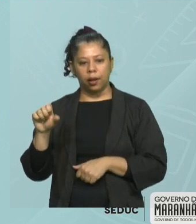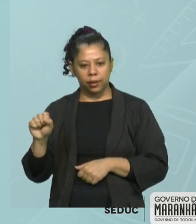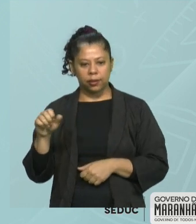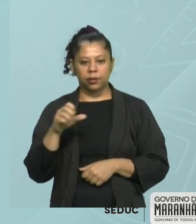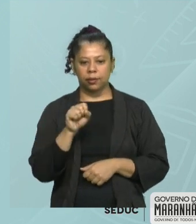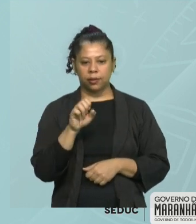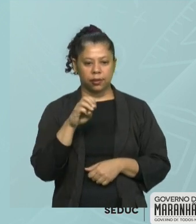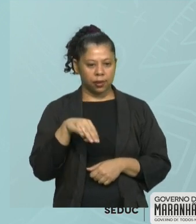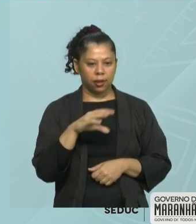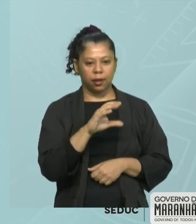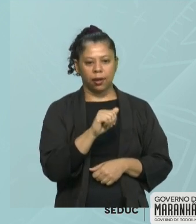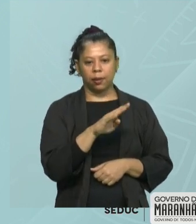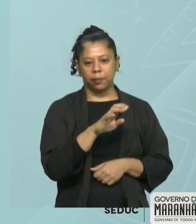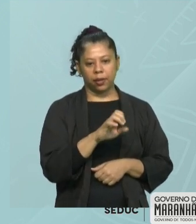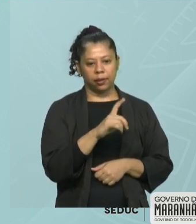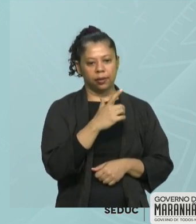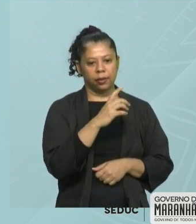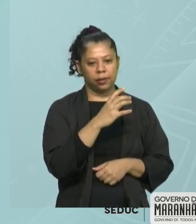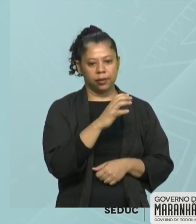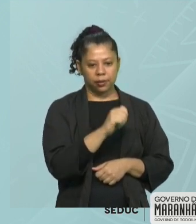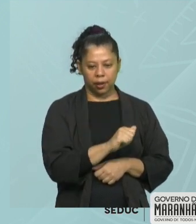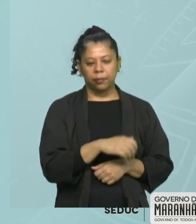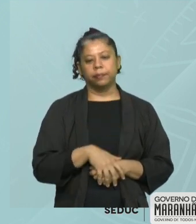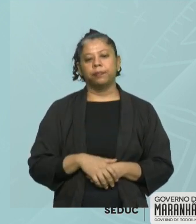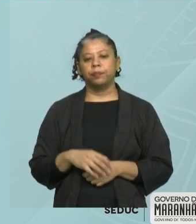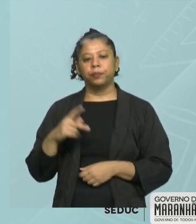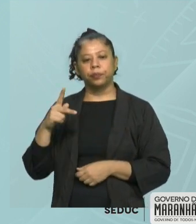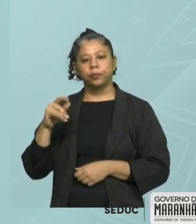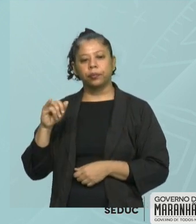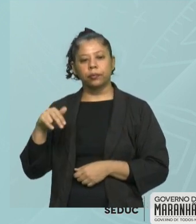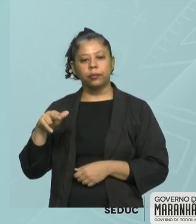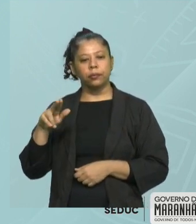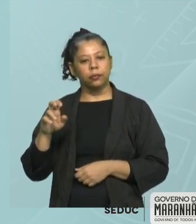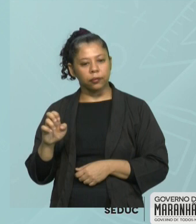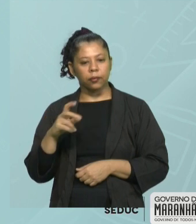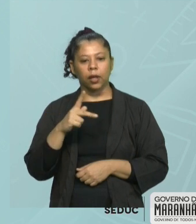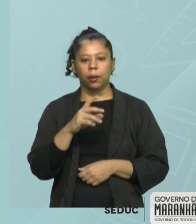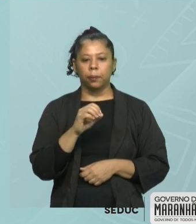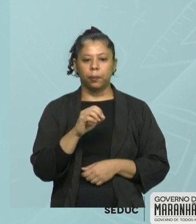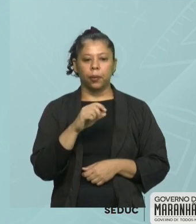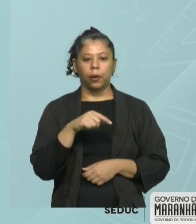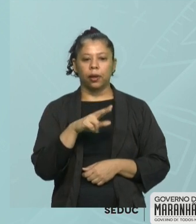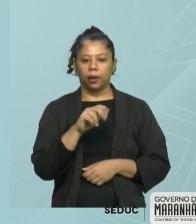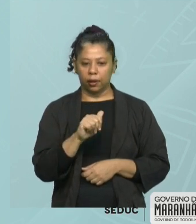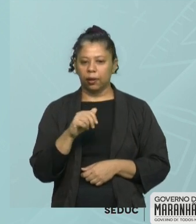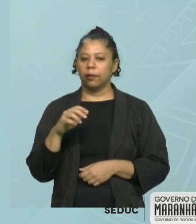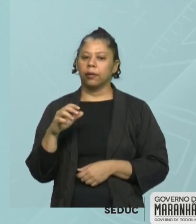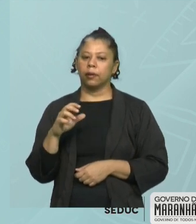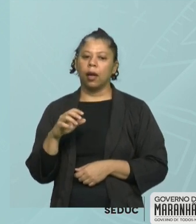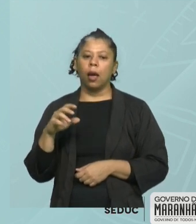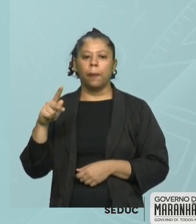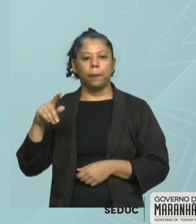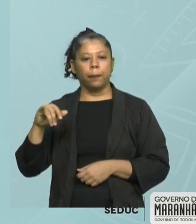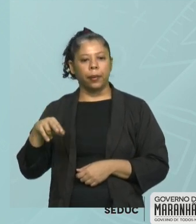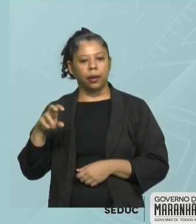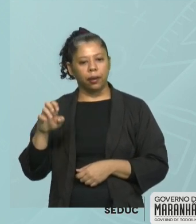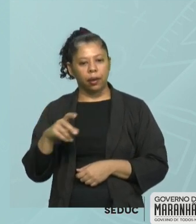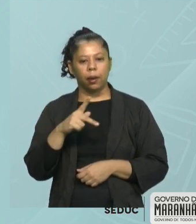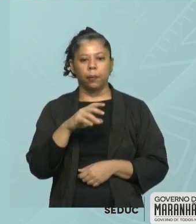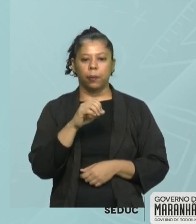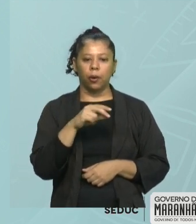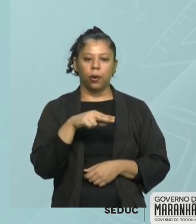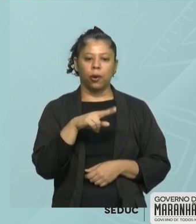Ping-pong. Ping-pongs, reco-reco, reco-recos. Caneta-tinteiro,